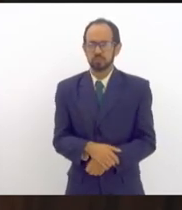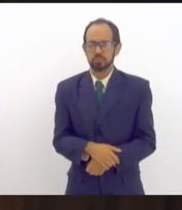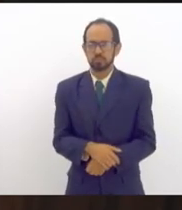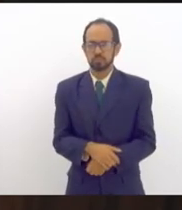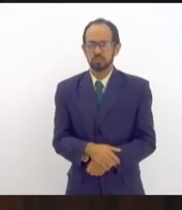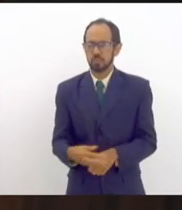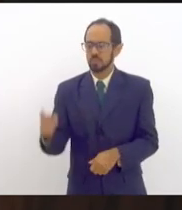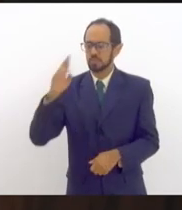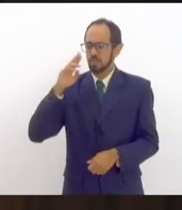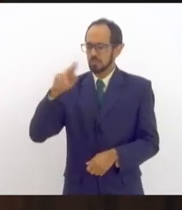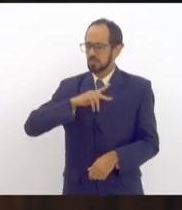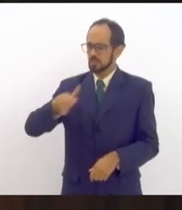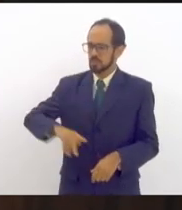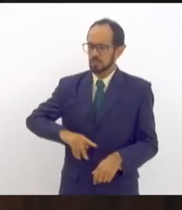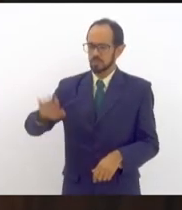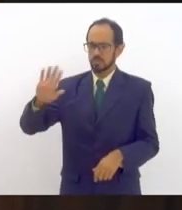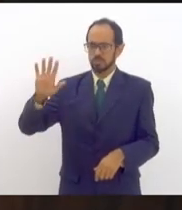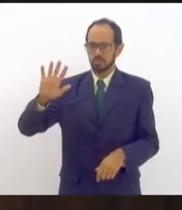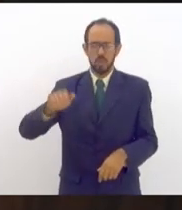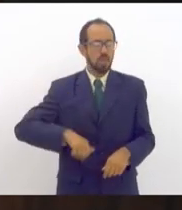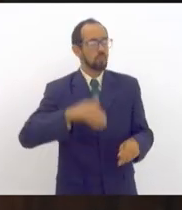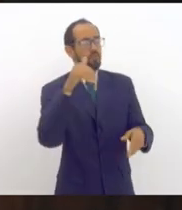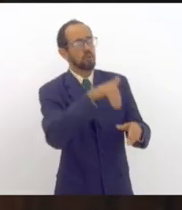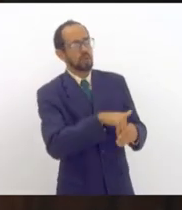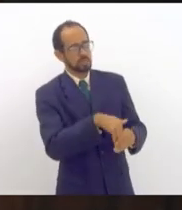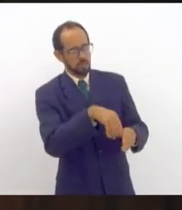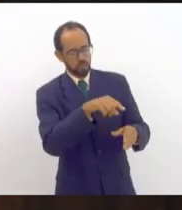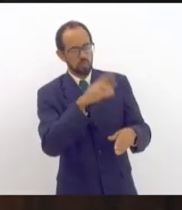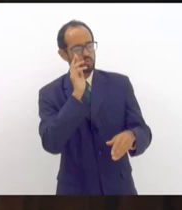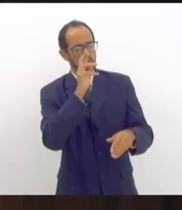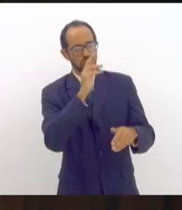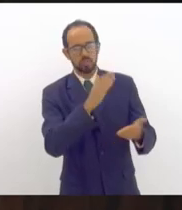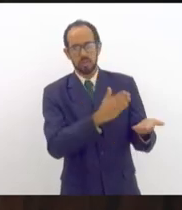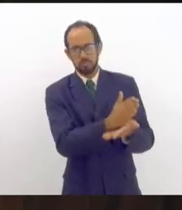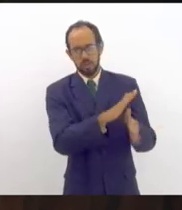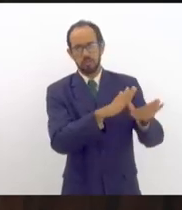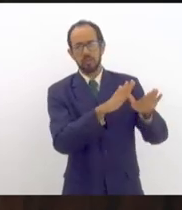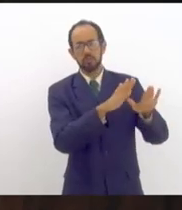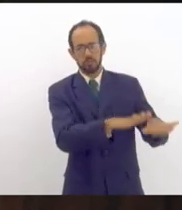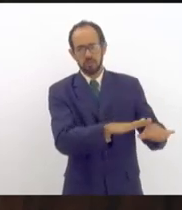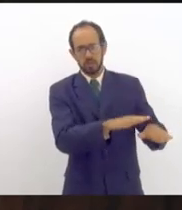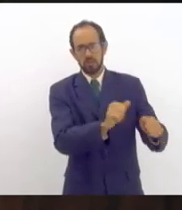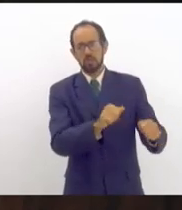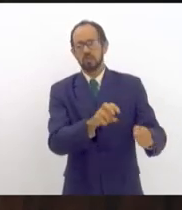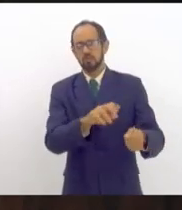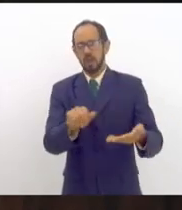projeto assim emendado vai autógrafo